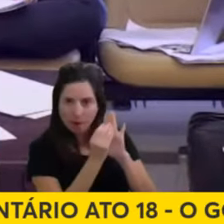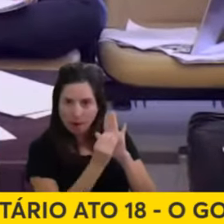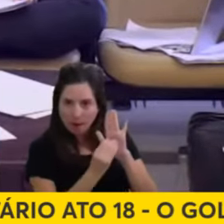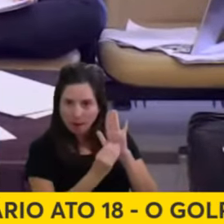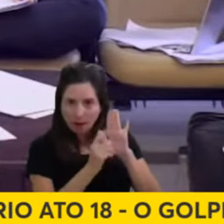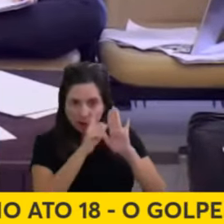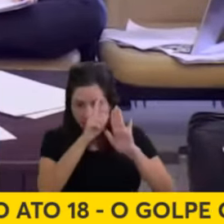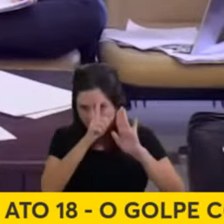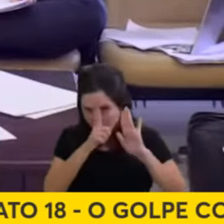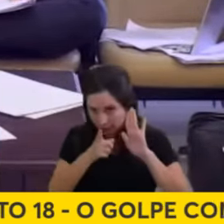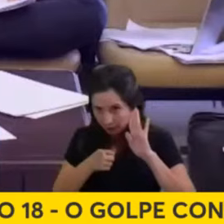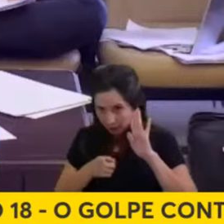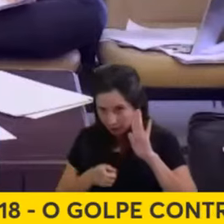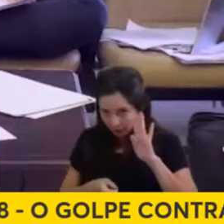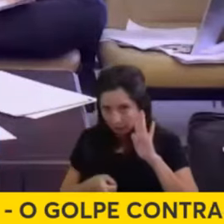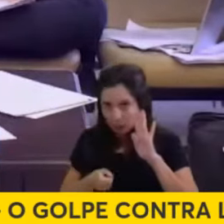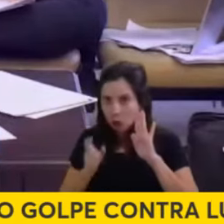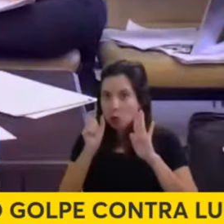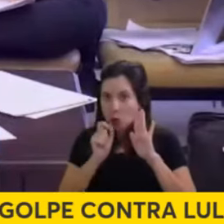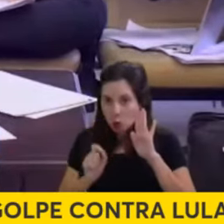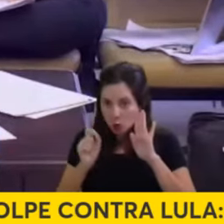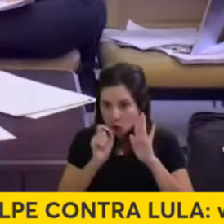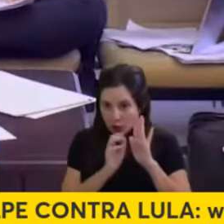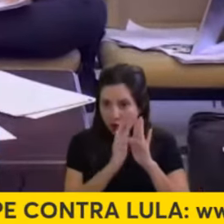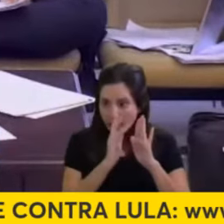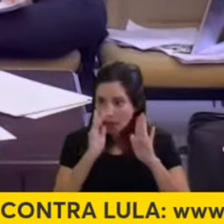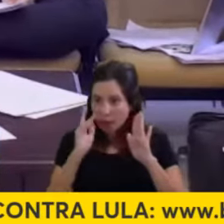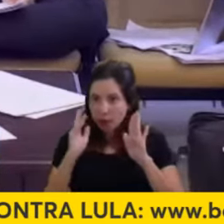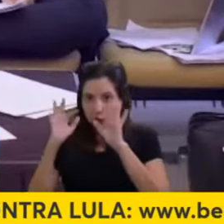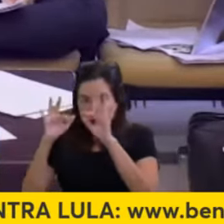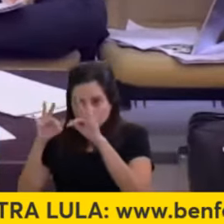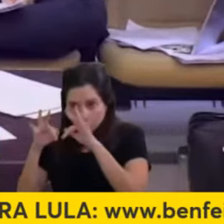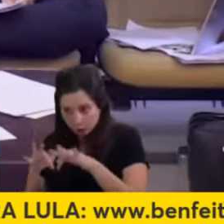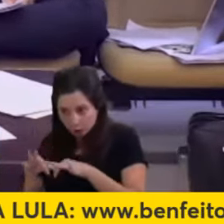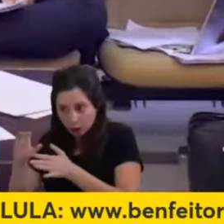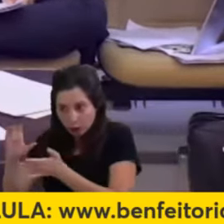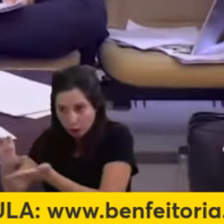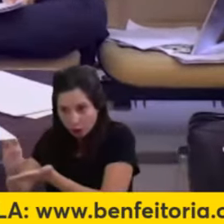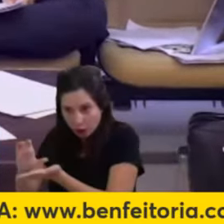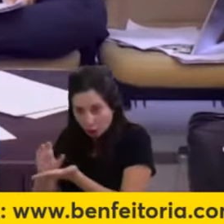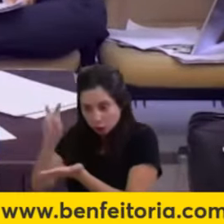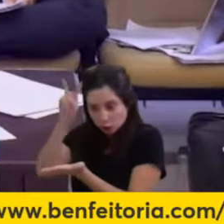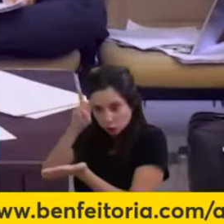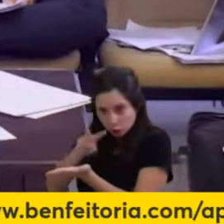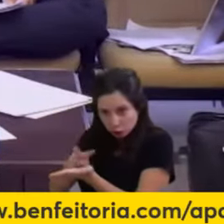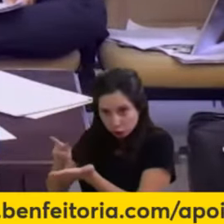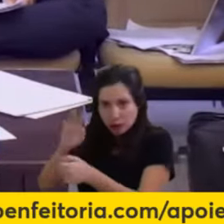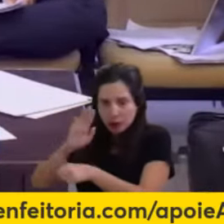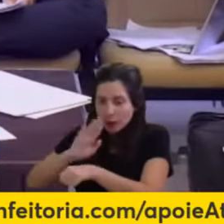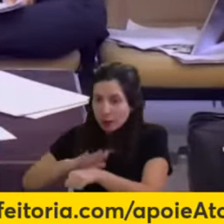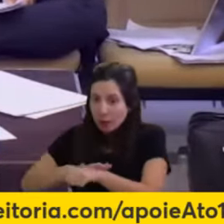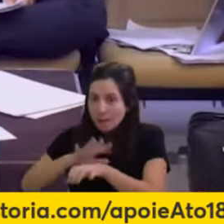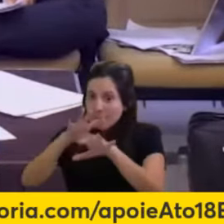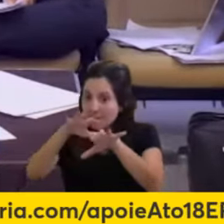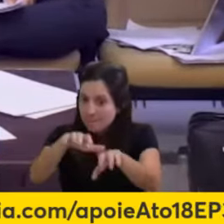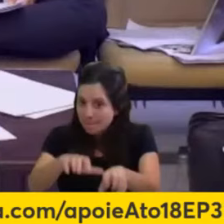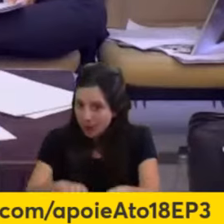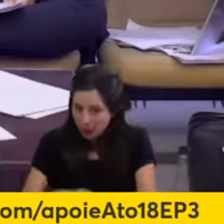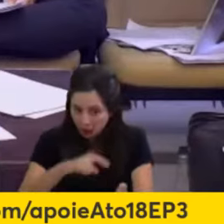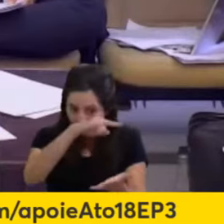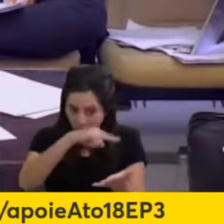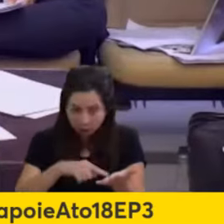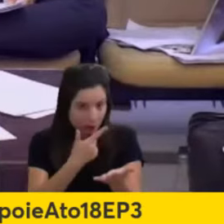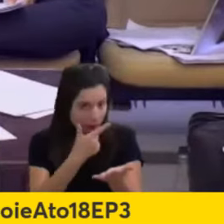caso de fundo partidário que destinatário final do recurso seja identificado a partir do momento em que ele pega um contrato sem devida comprovação de